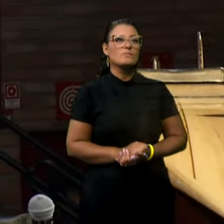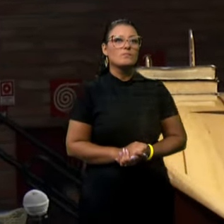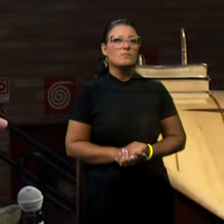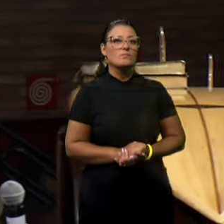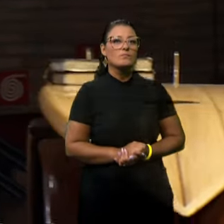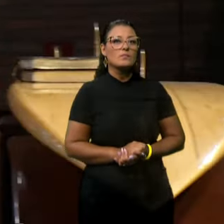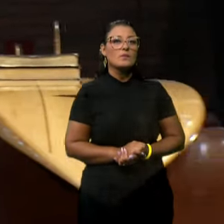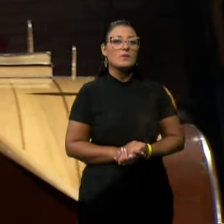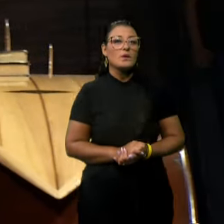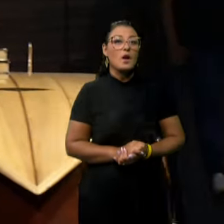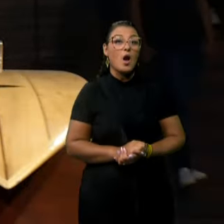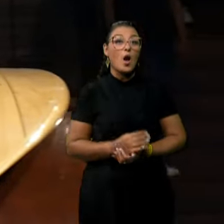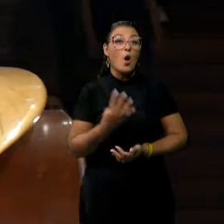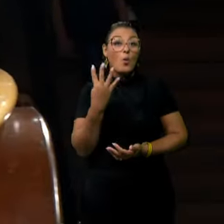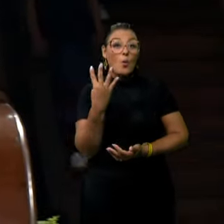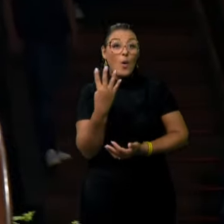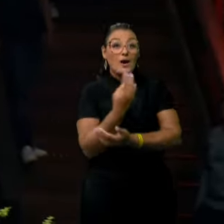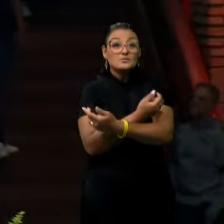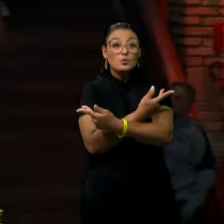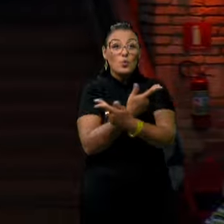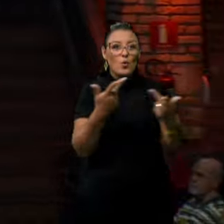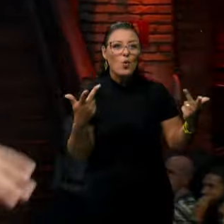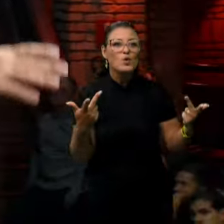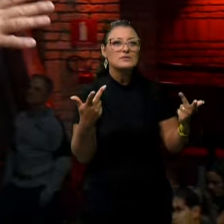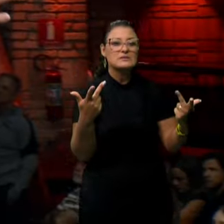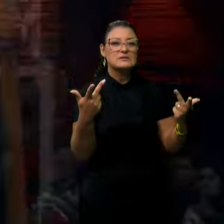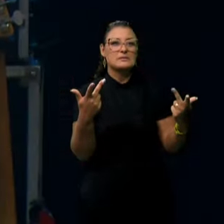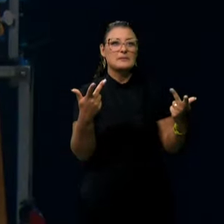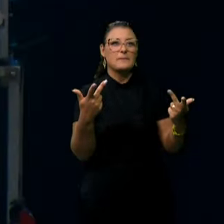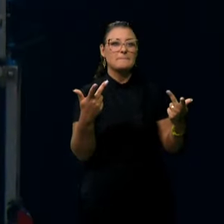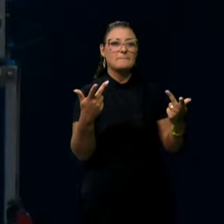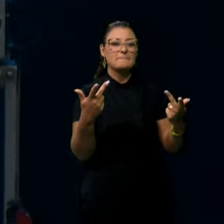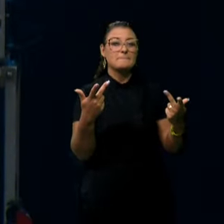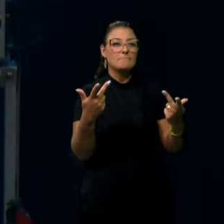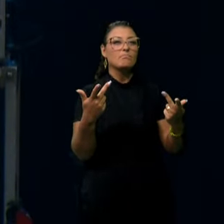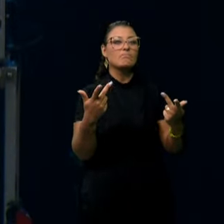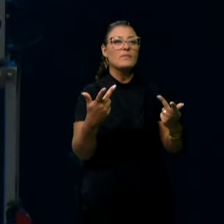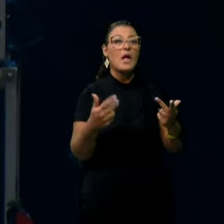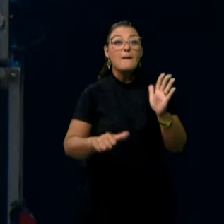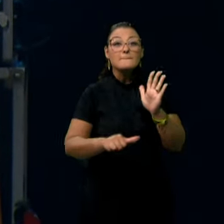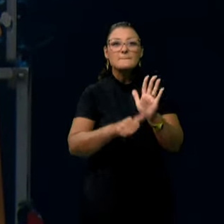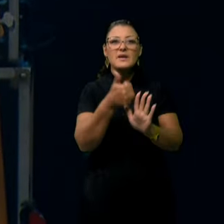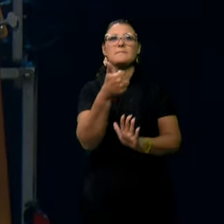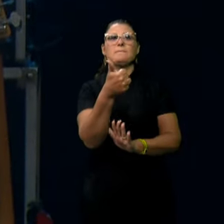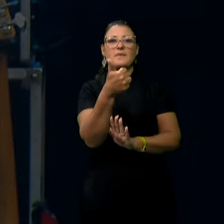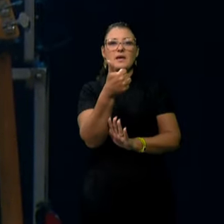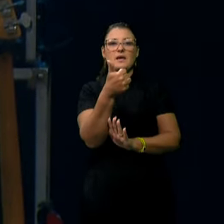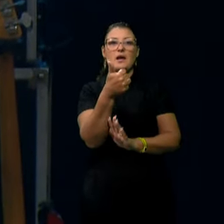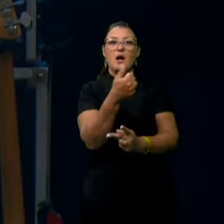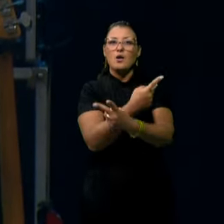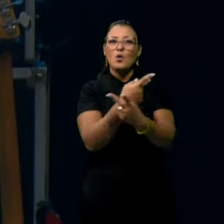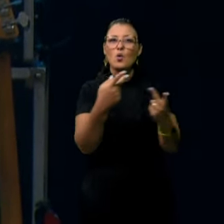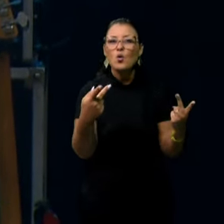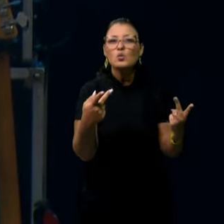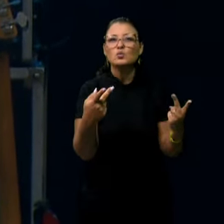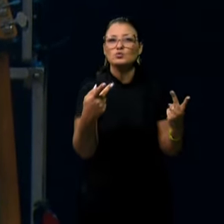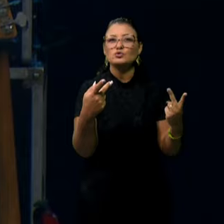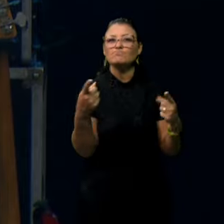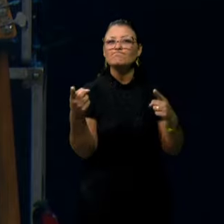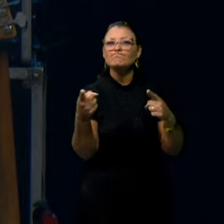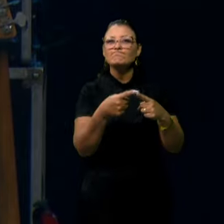quatro coisas para você a primeira delas defina o que batalha